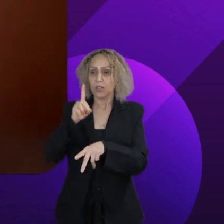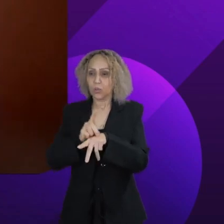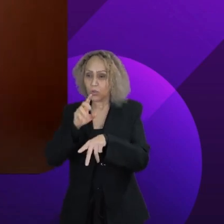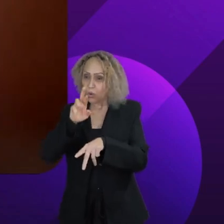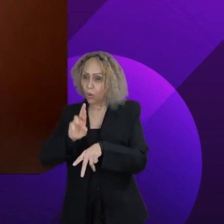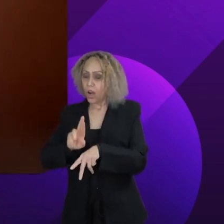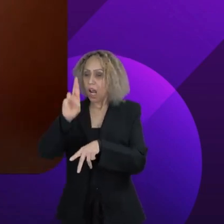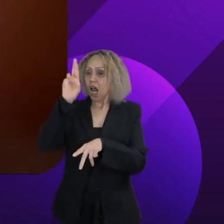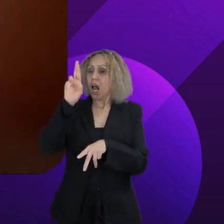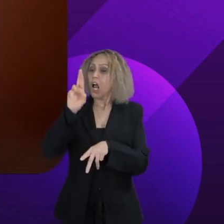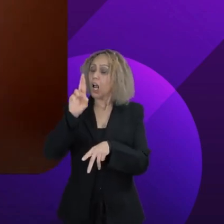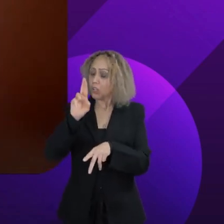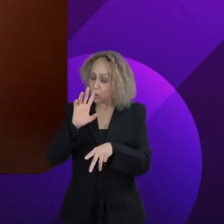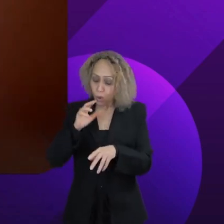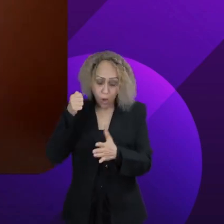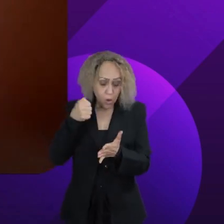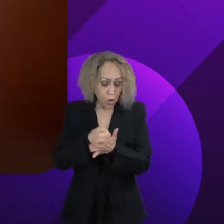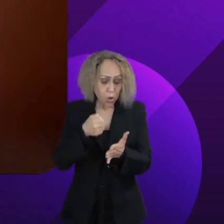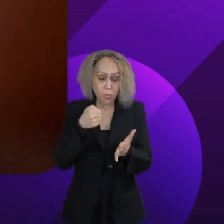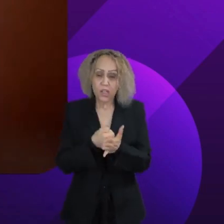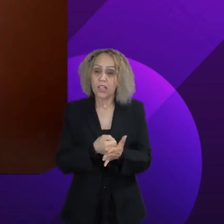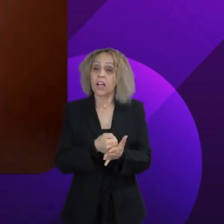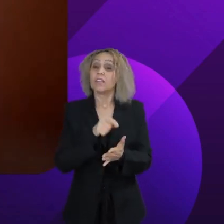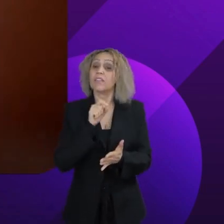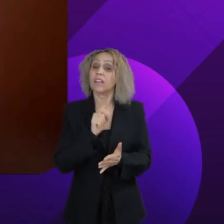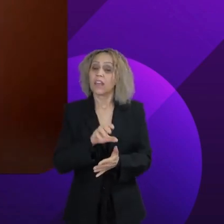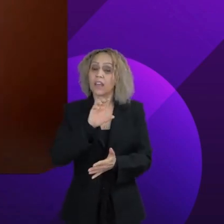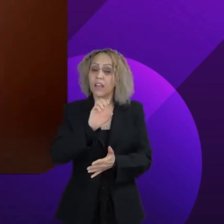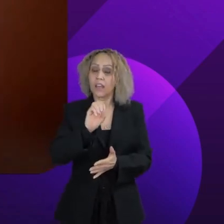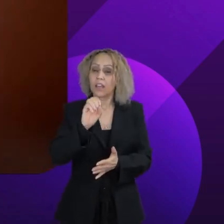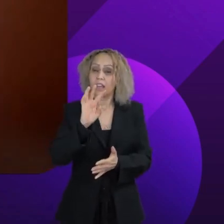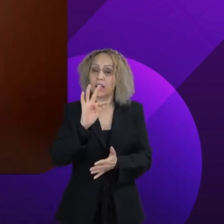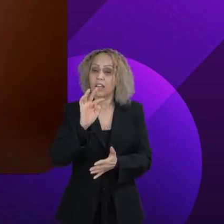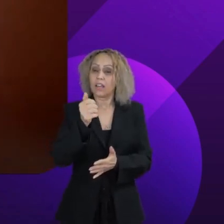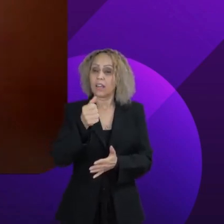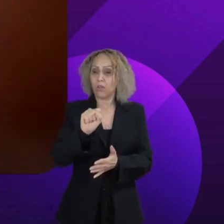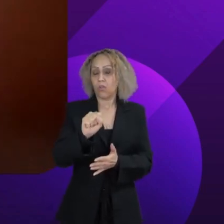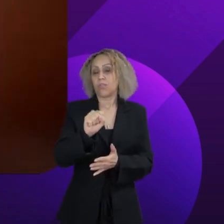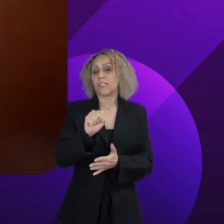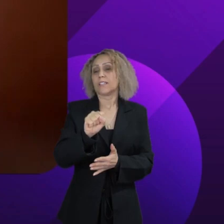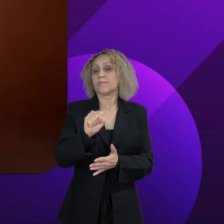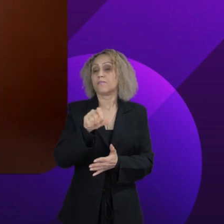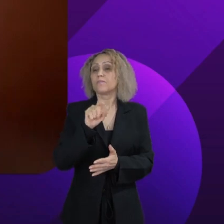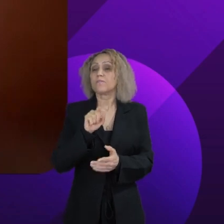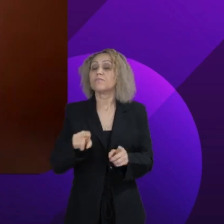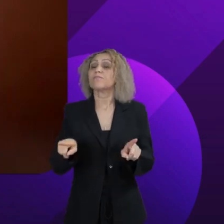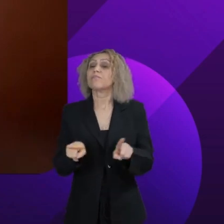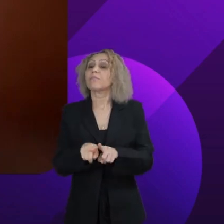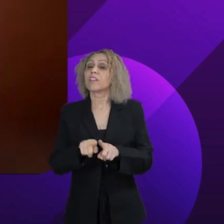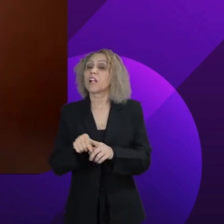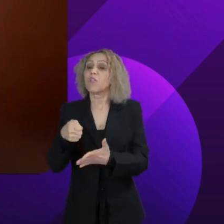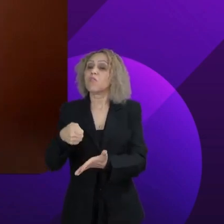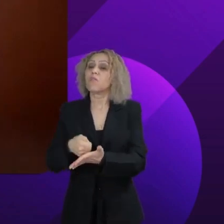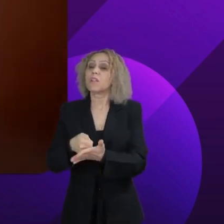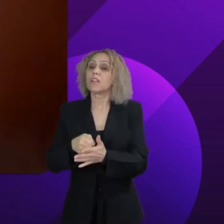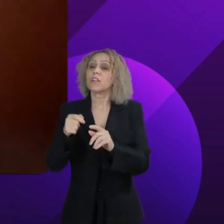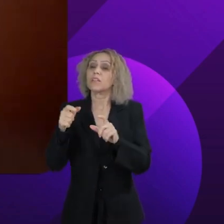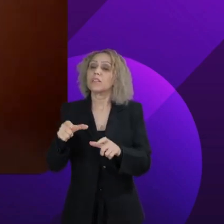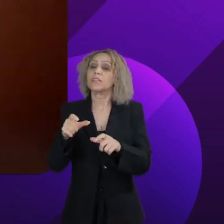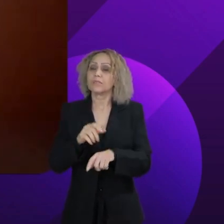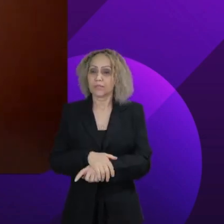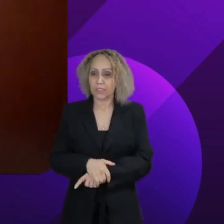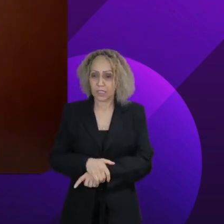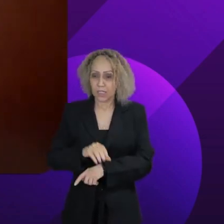doutorado, é obrigado a construir ações afirmativas. Trouxemos a obrigatoriedade também